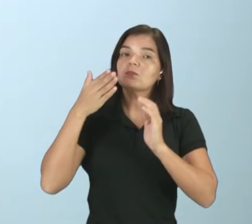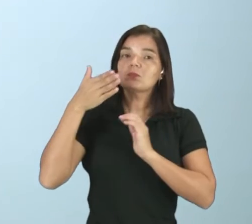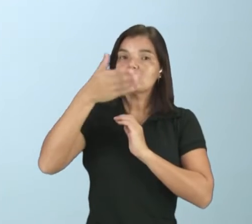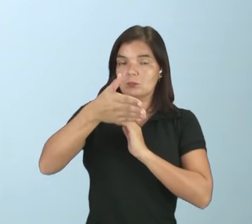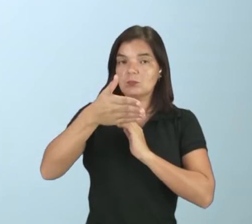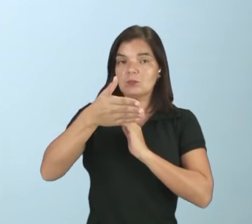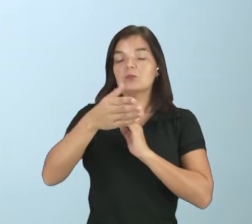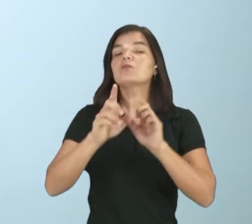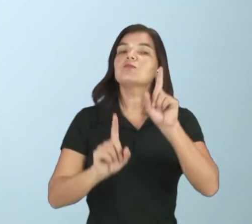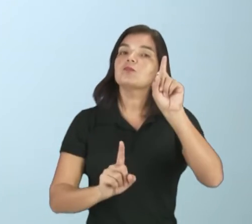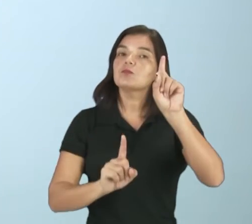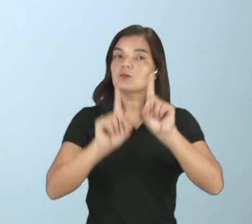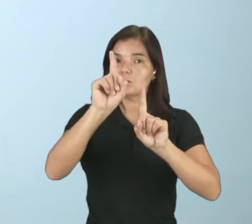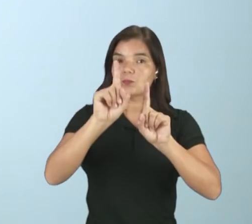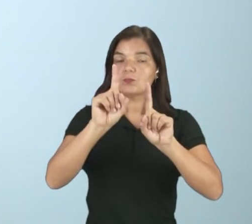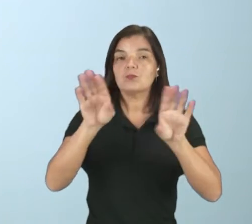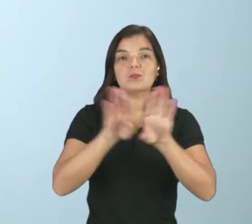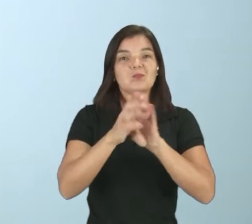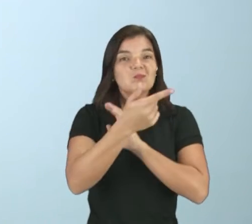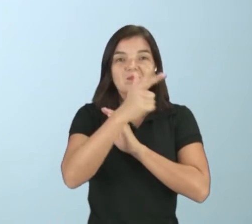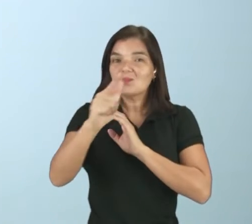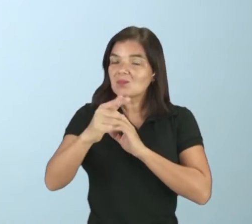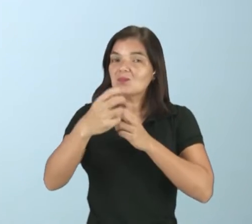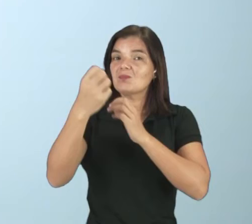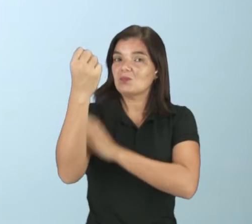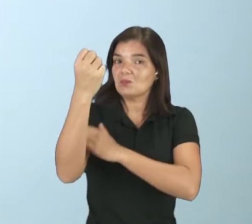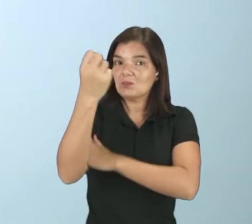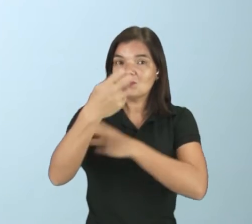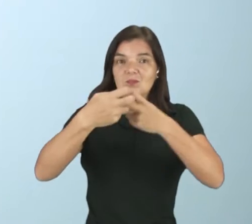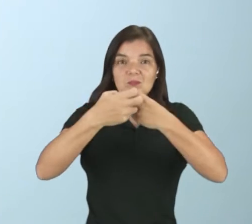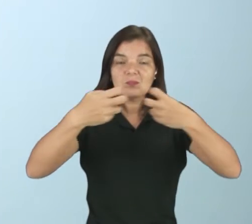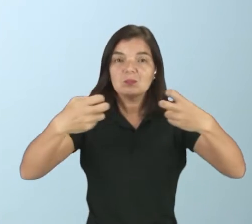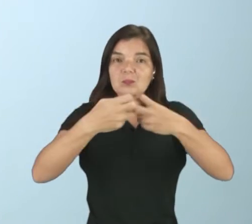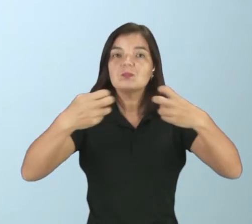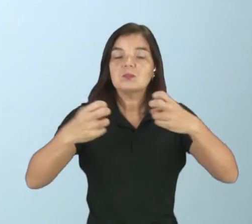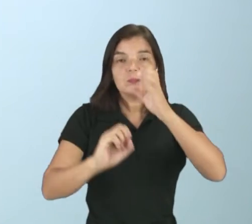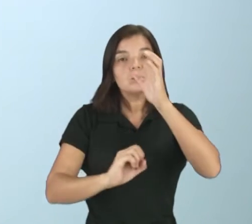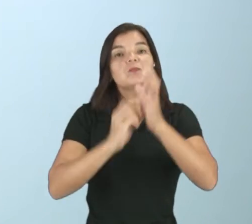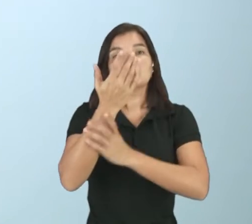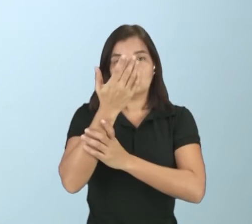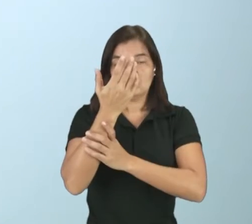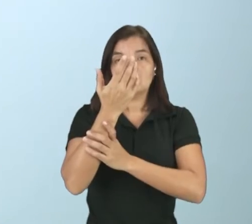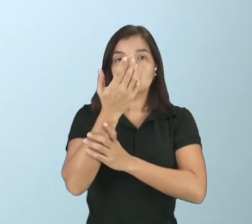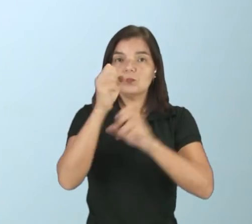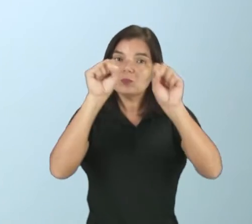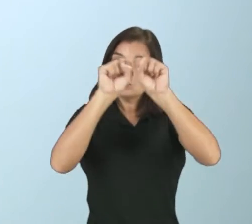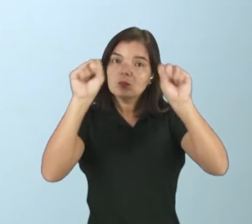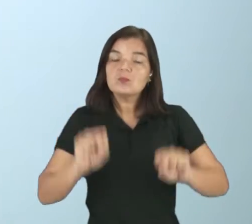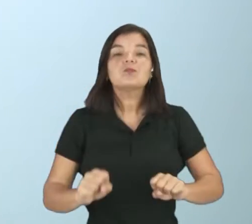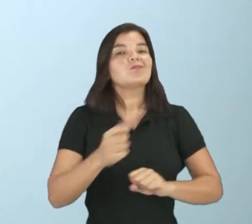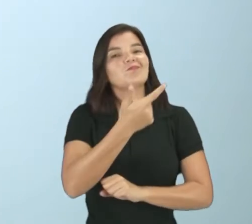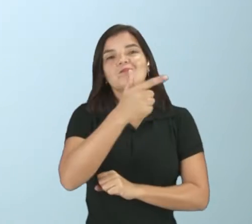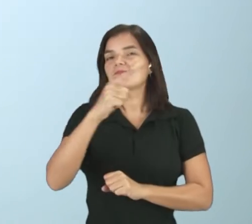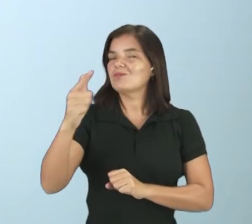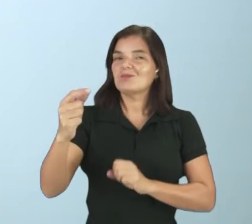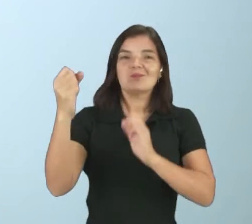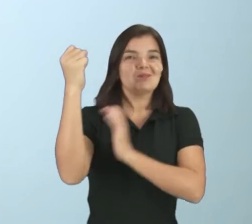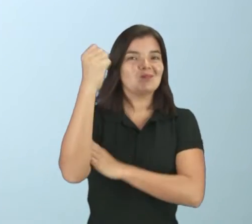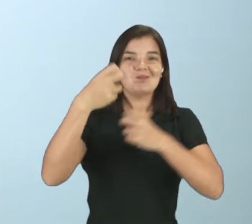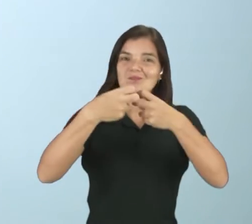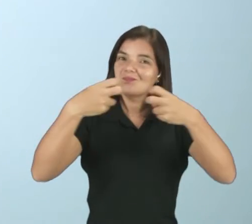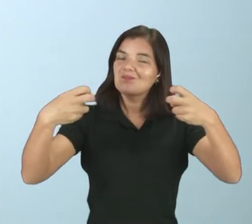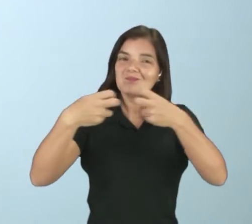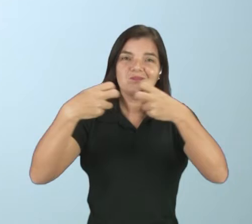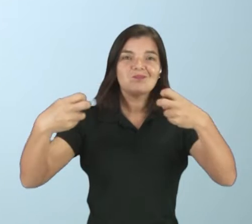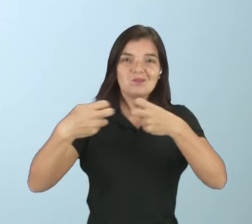diretamente proporcionais. Quando eu não tenho a força elástica surgindo no sistema, eu não tenho força